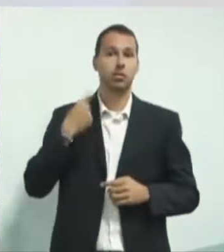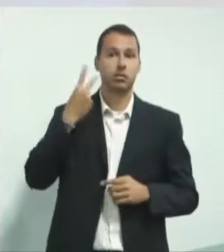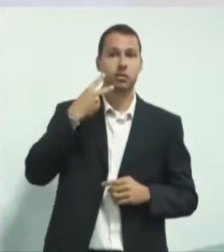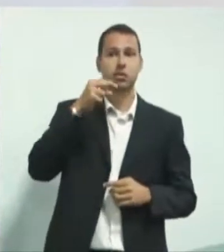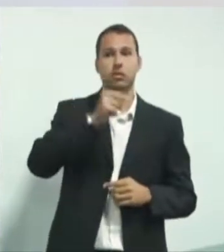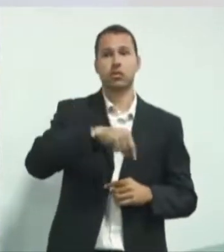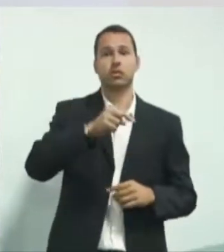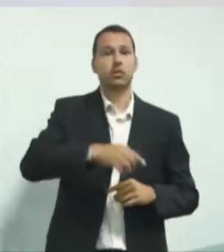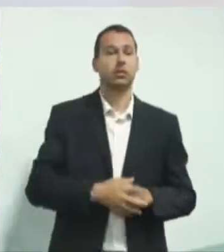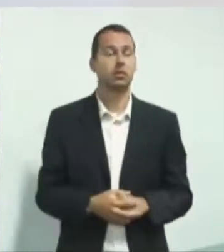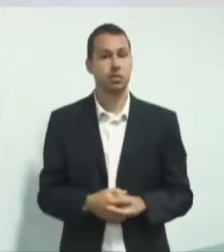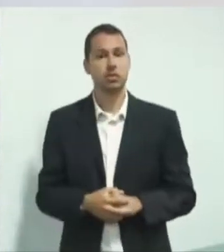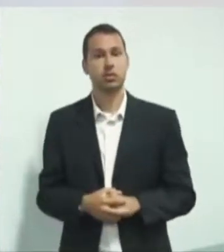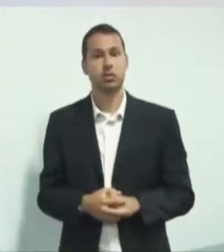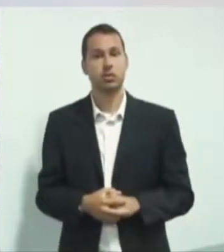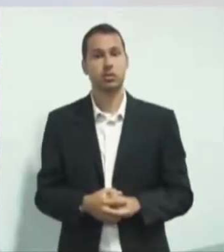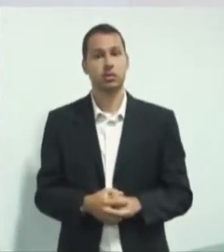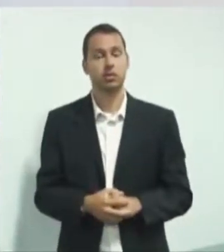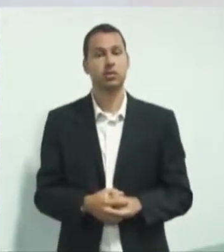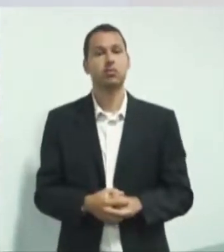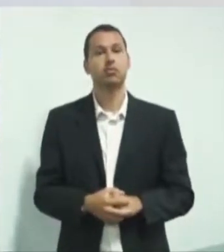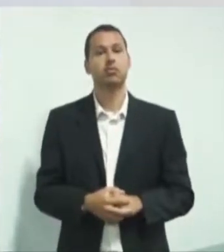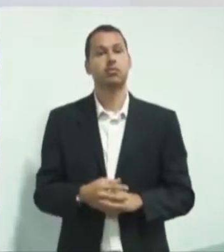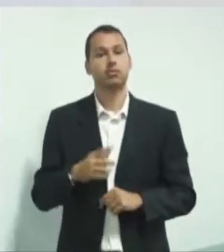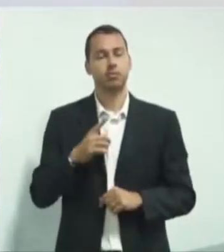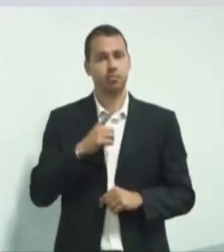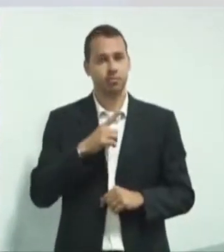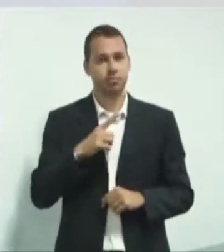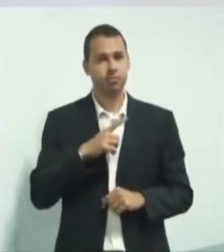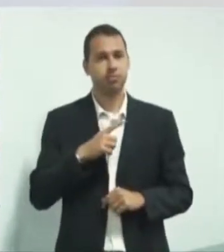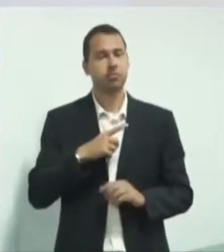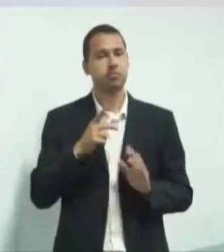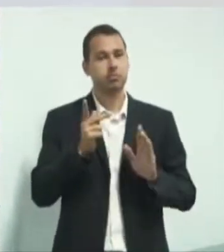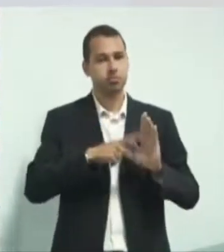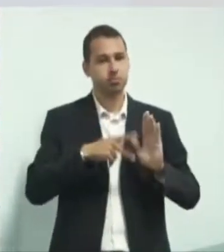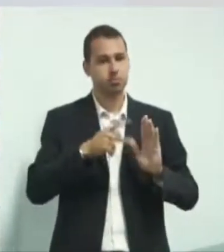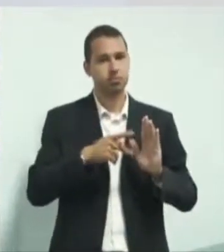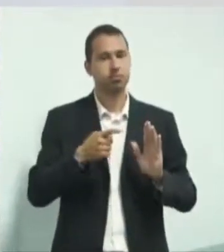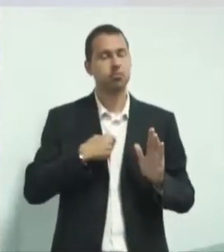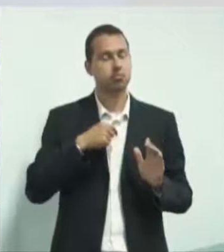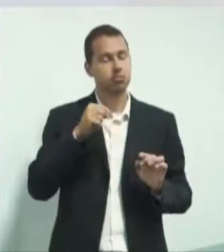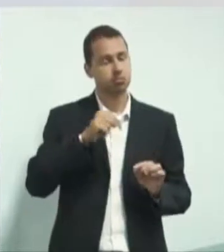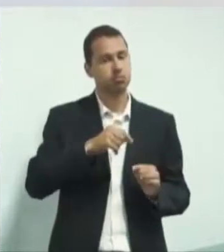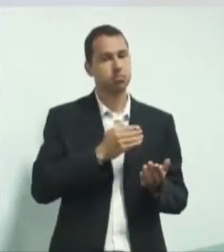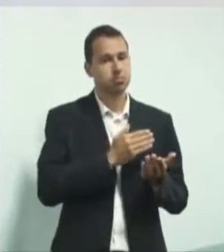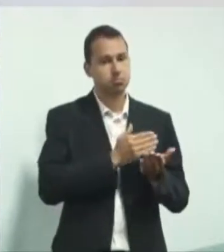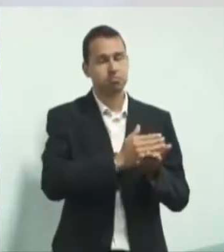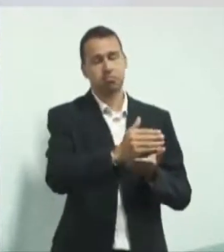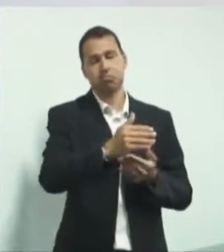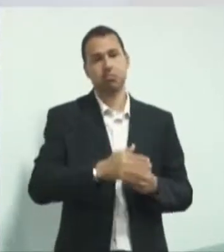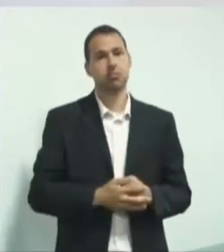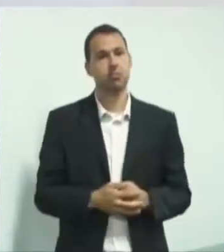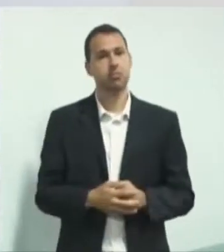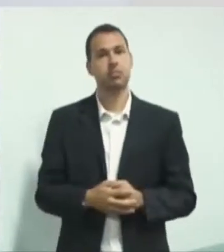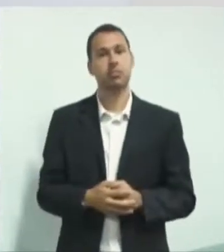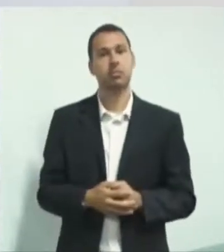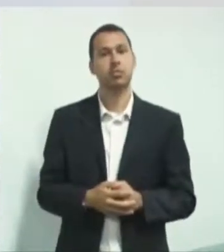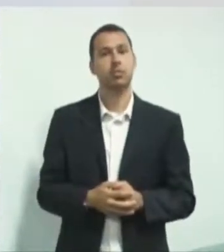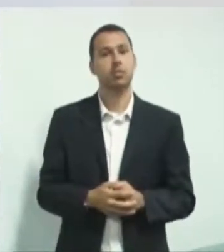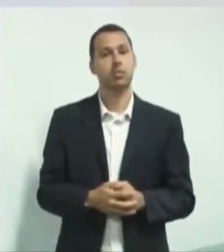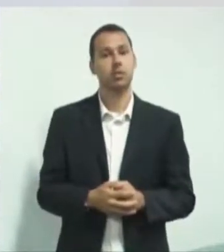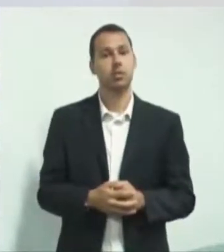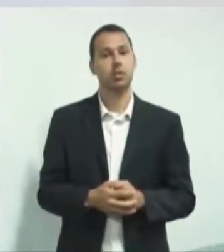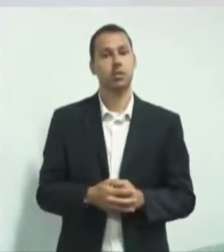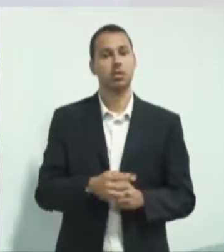simplesmente peguei o projeto deles e dei entrada nesta casa. Esse projeto não foi